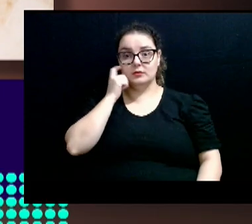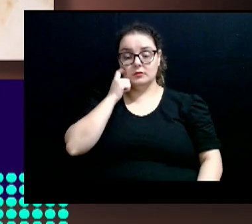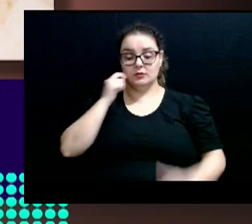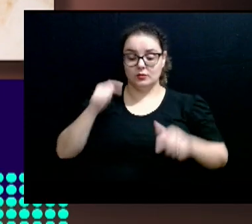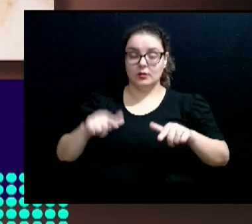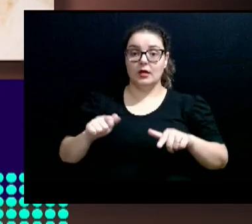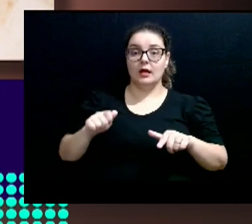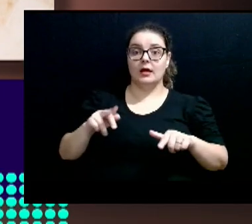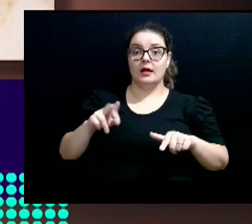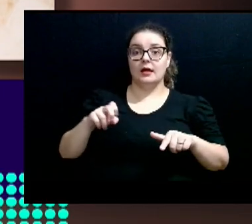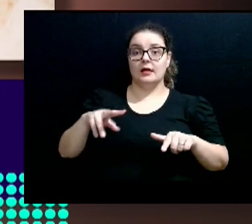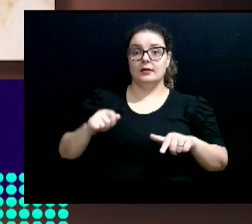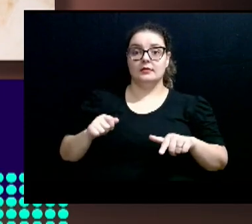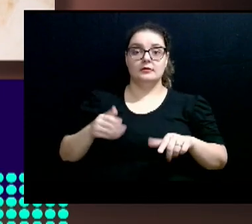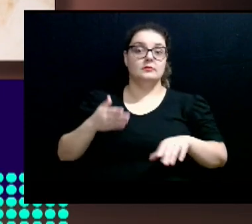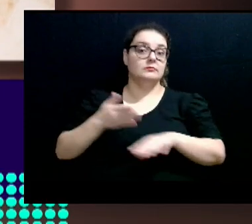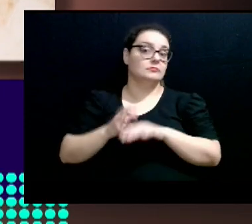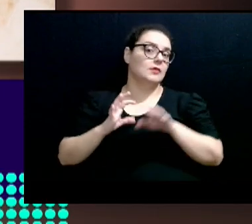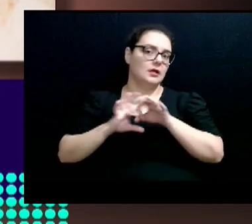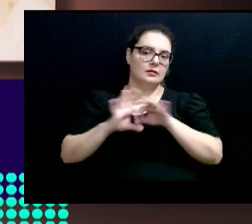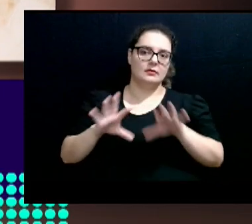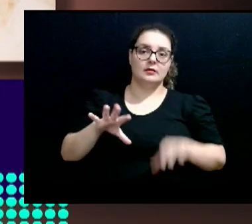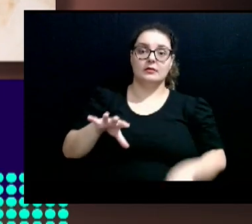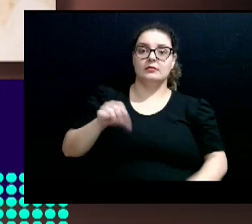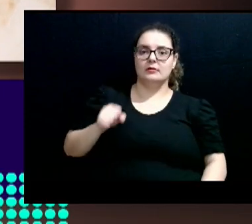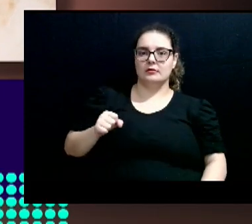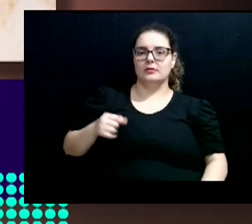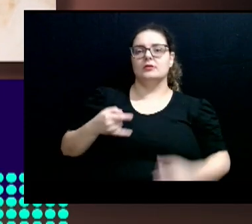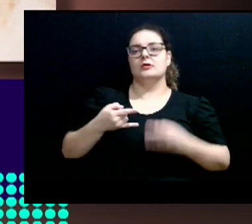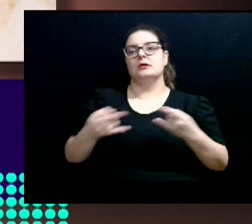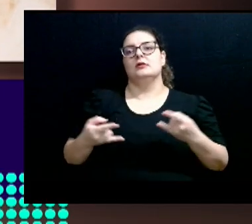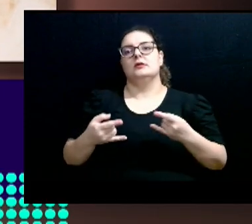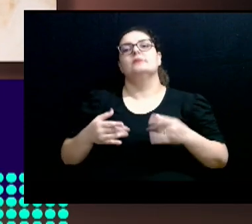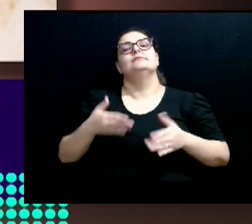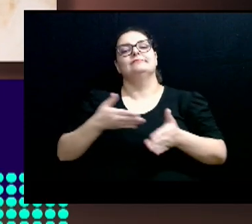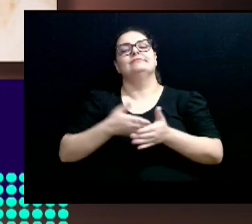livre com retirada de ingressos limitados.